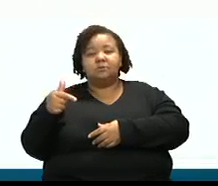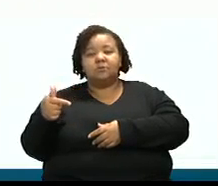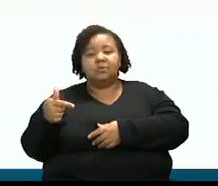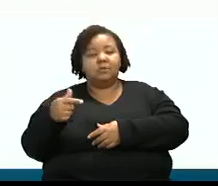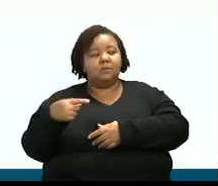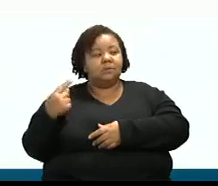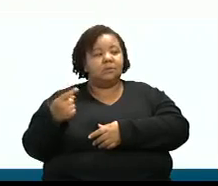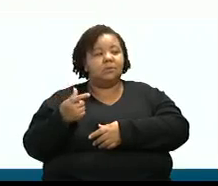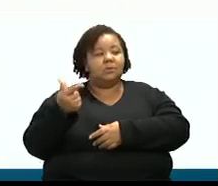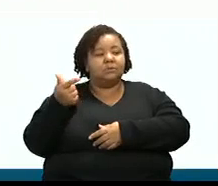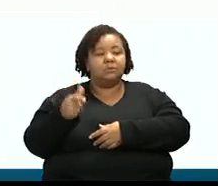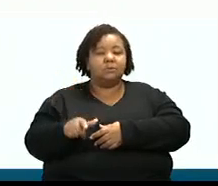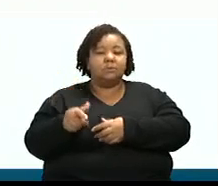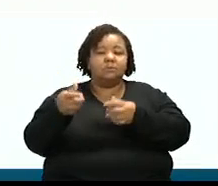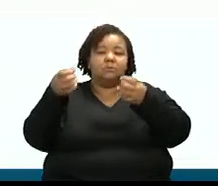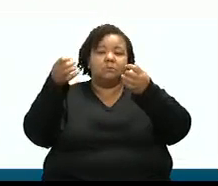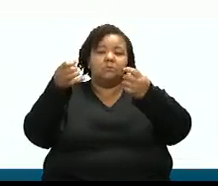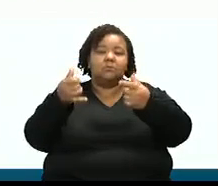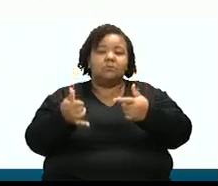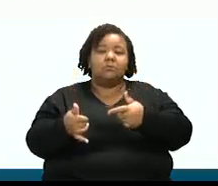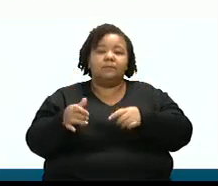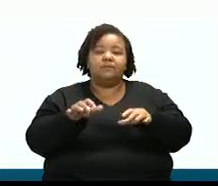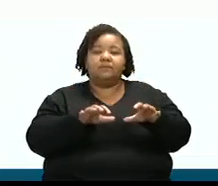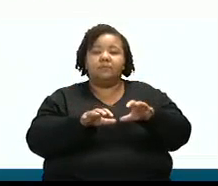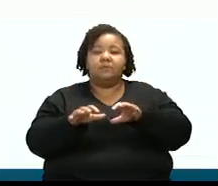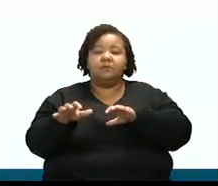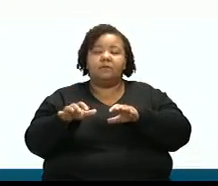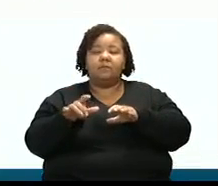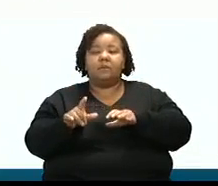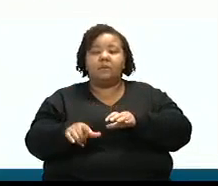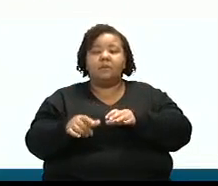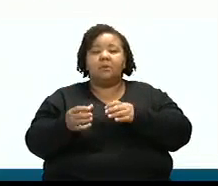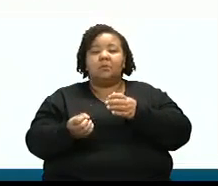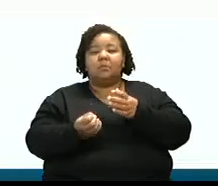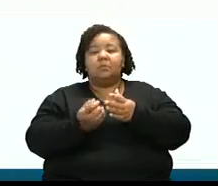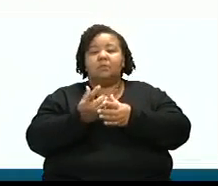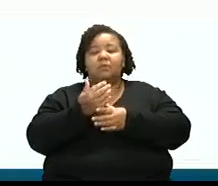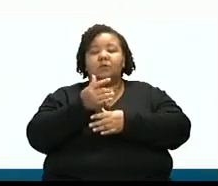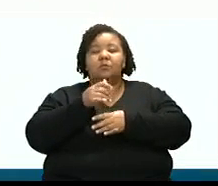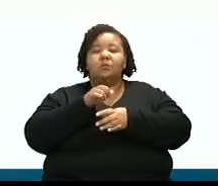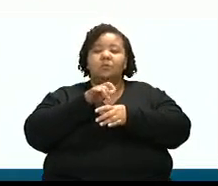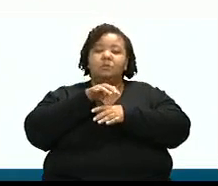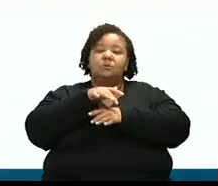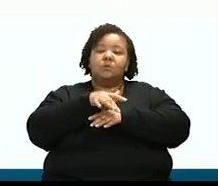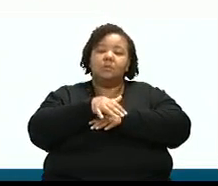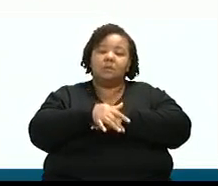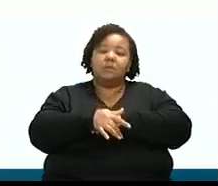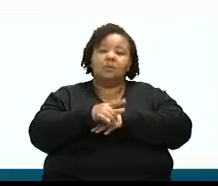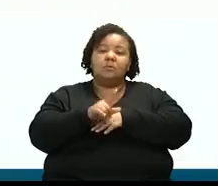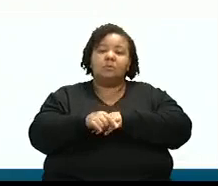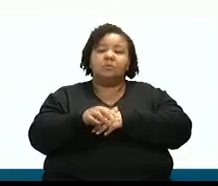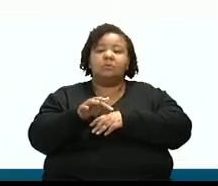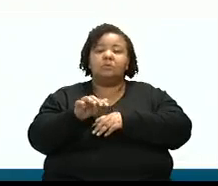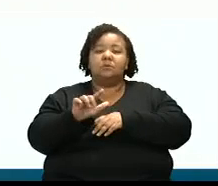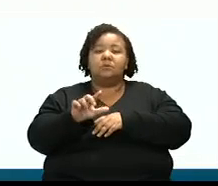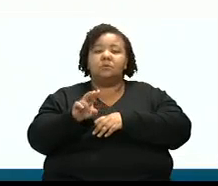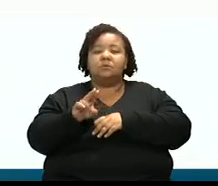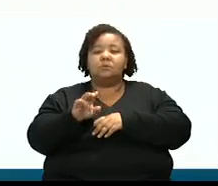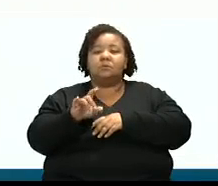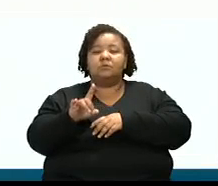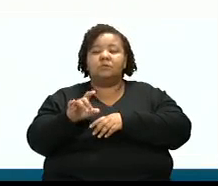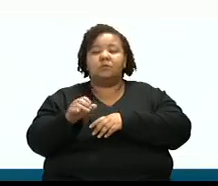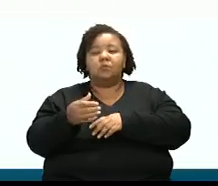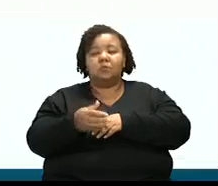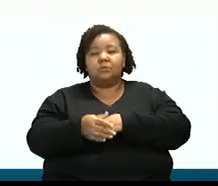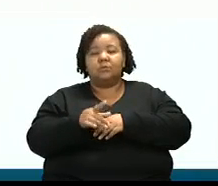conseguimos descrever o movimento de um determinado fluido, o escoamento de um determinado fluido no plano, no